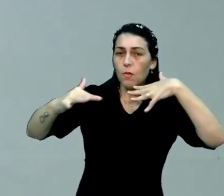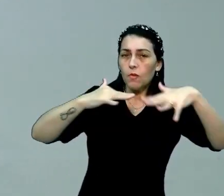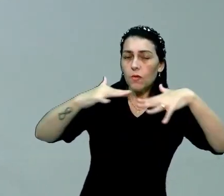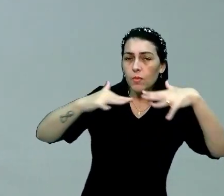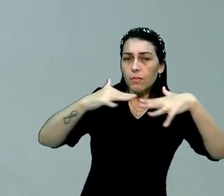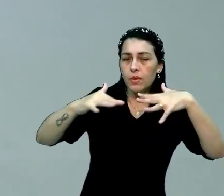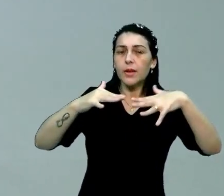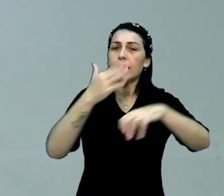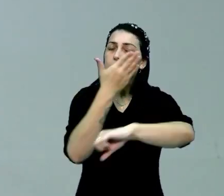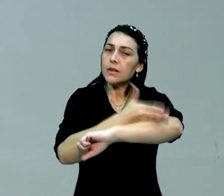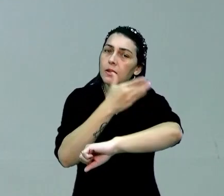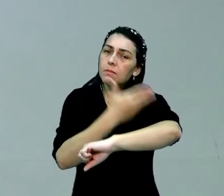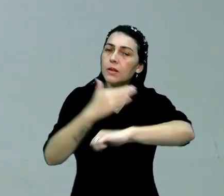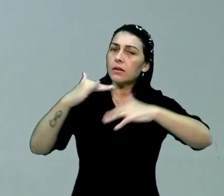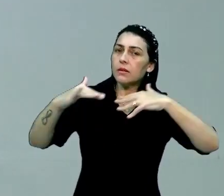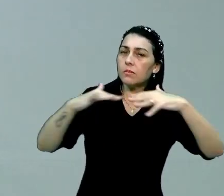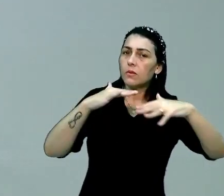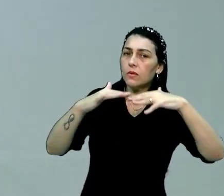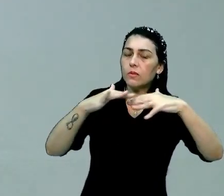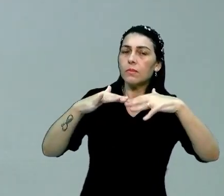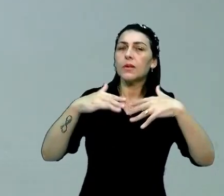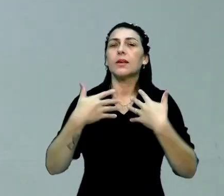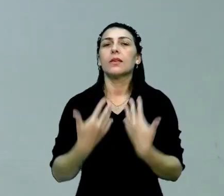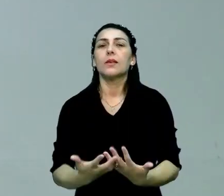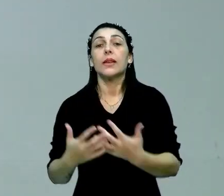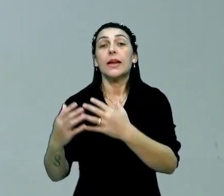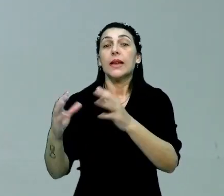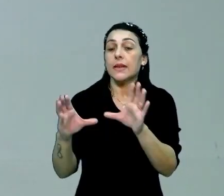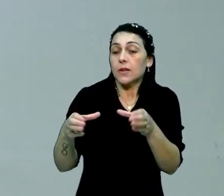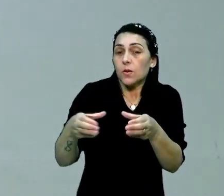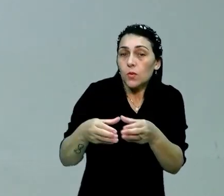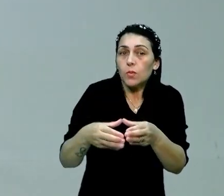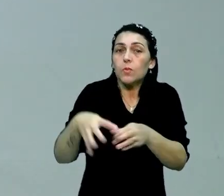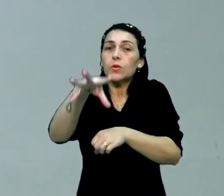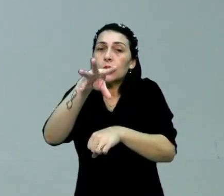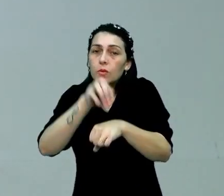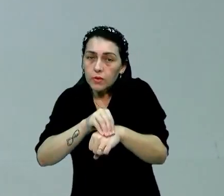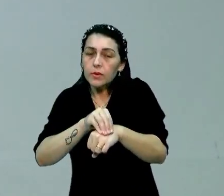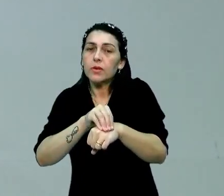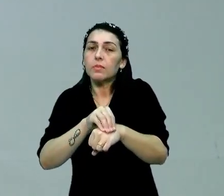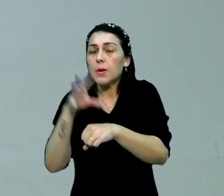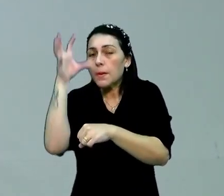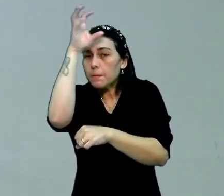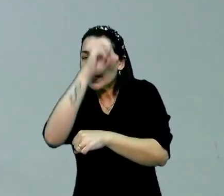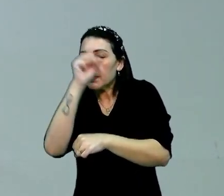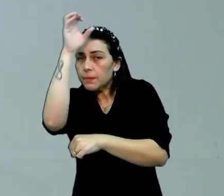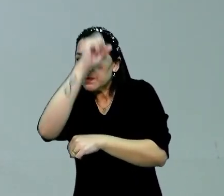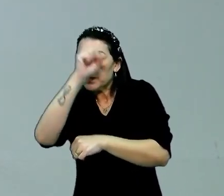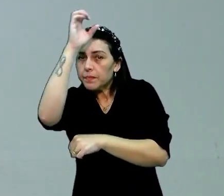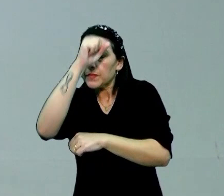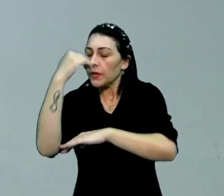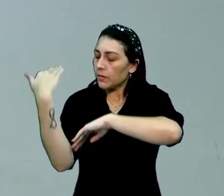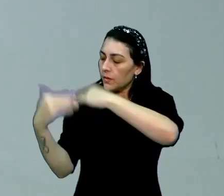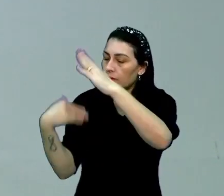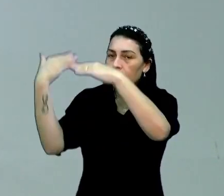entender aquelas práticas de movimento. Então, esse conjunto de conhecimento, esse conjunto de aprendizado, de